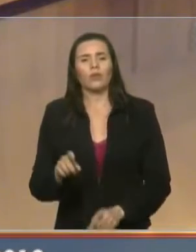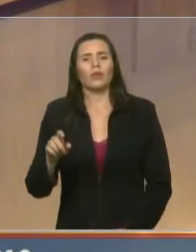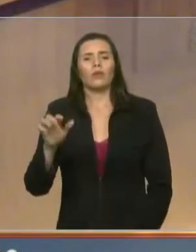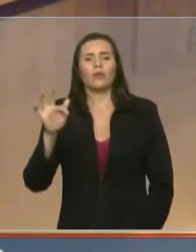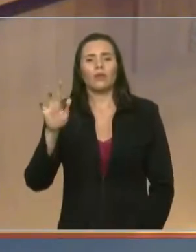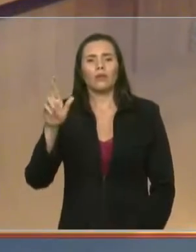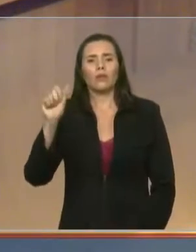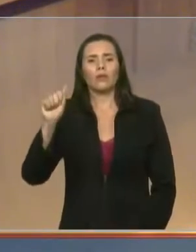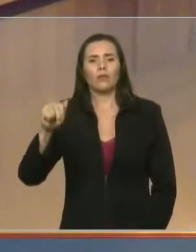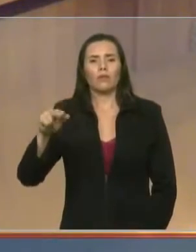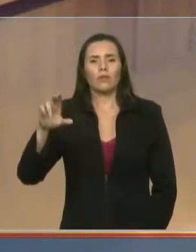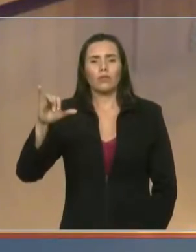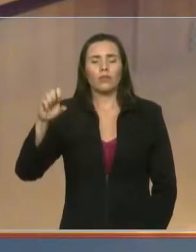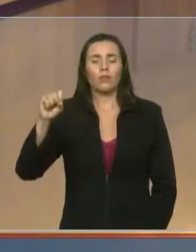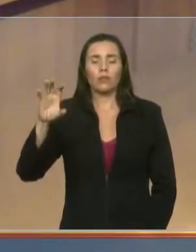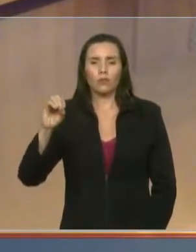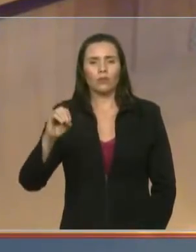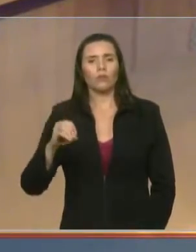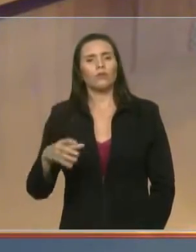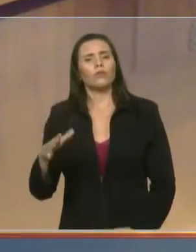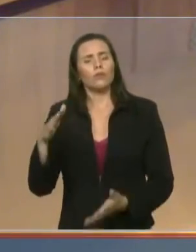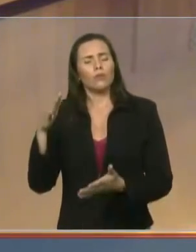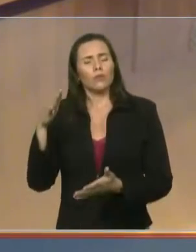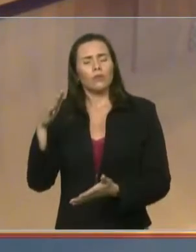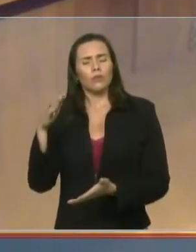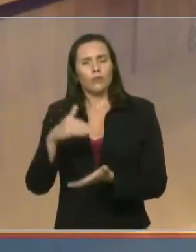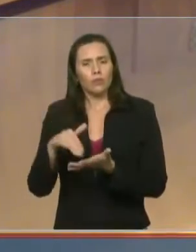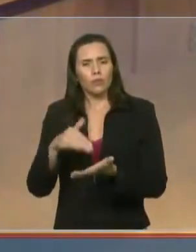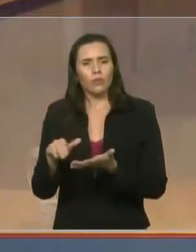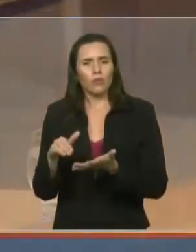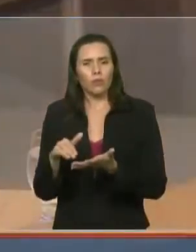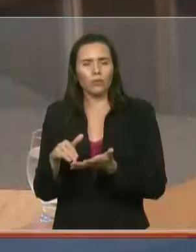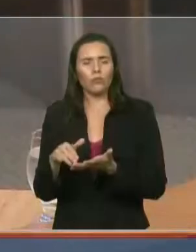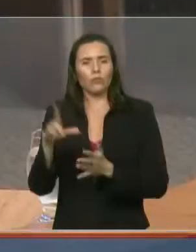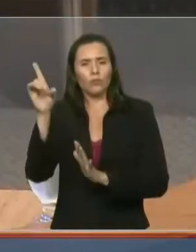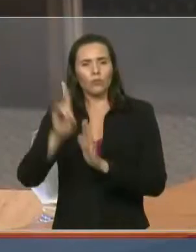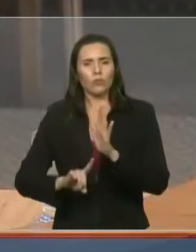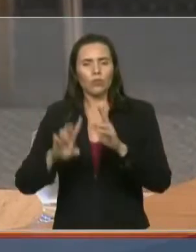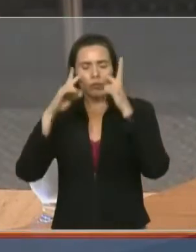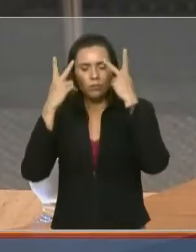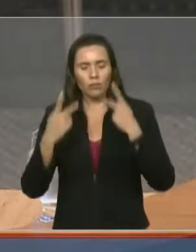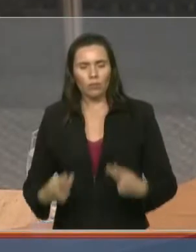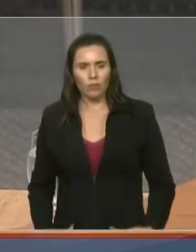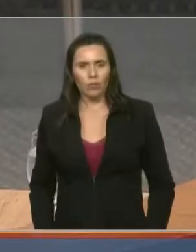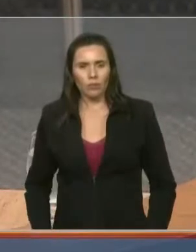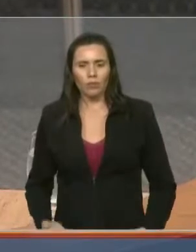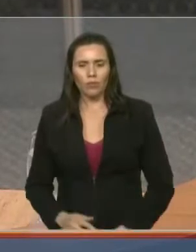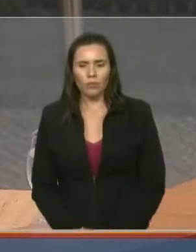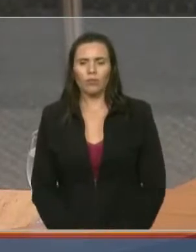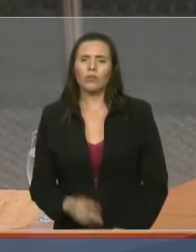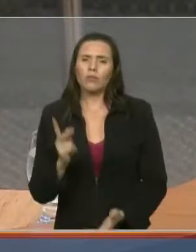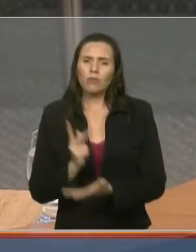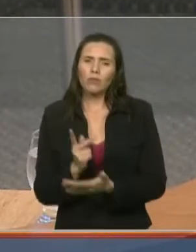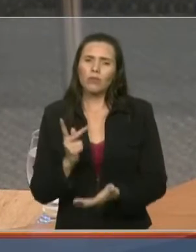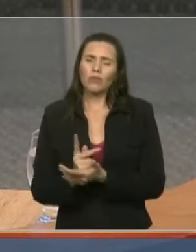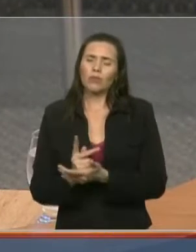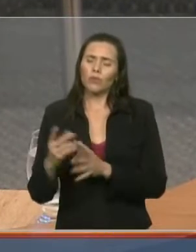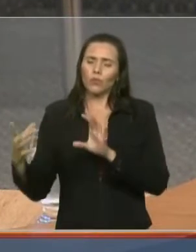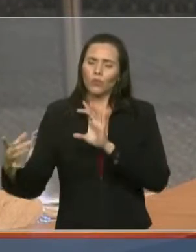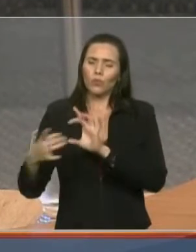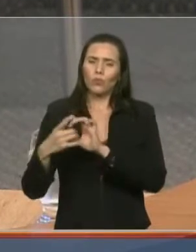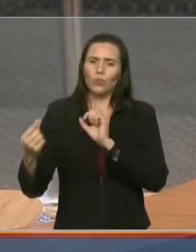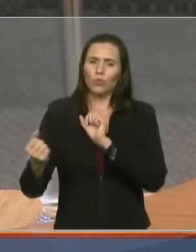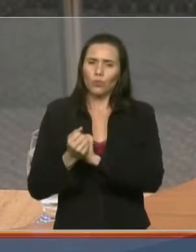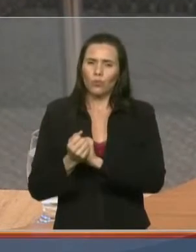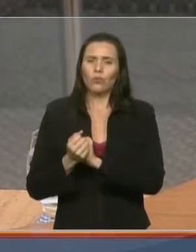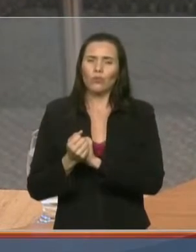Gonçalves, secretário de Estado dos Direitos Humanos e Participação Popular, que tem nos acompanhado nesses últimos